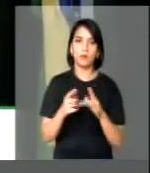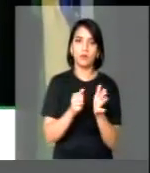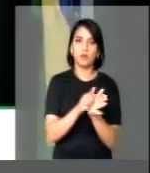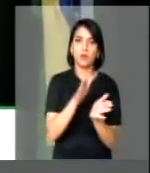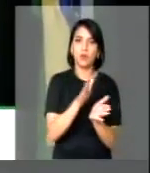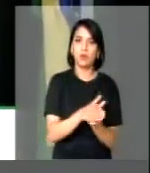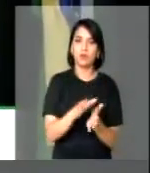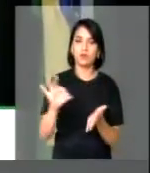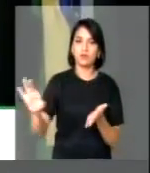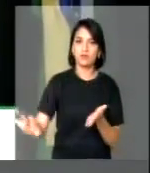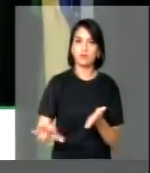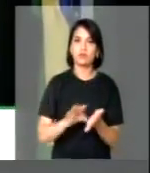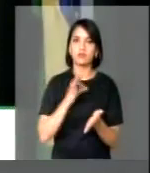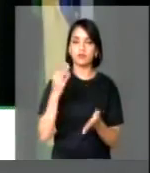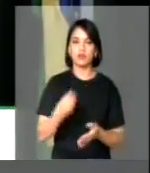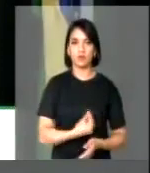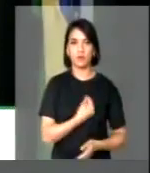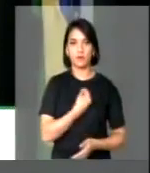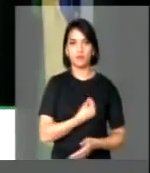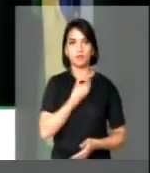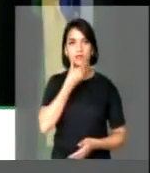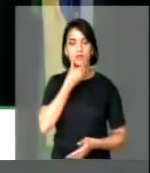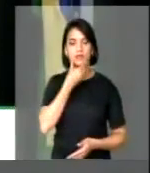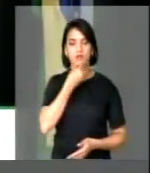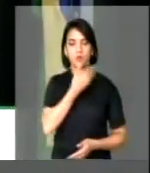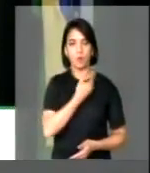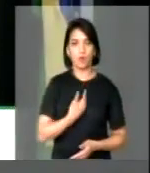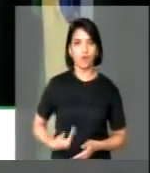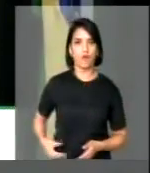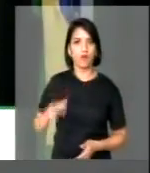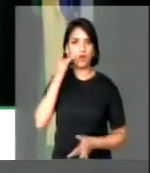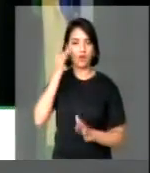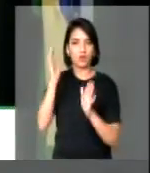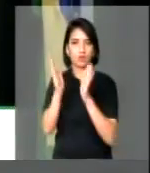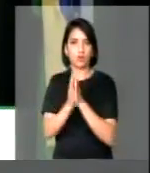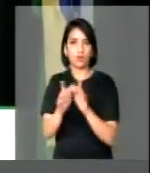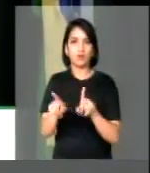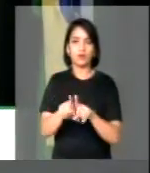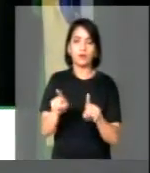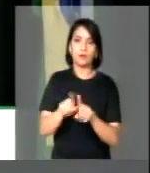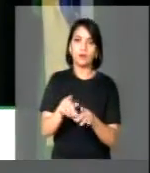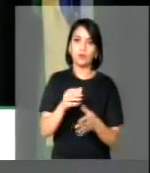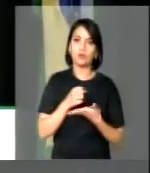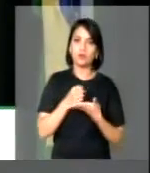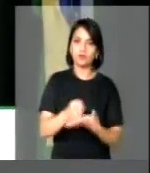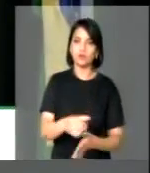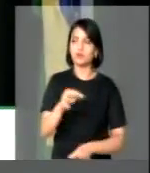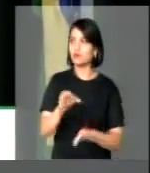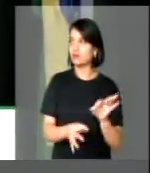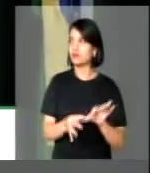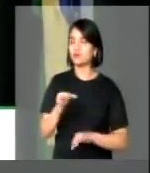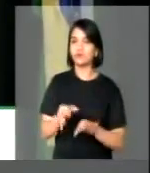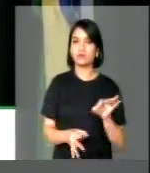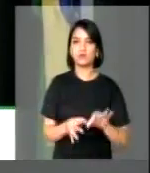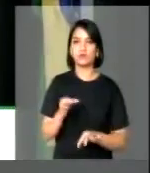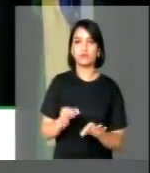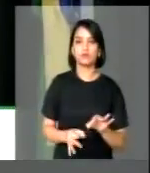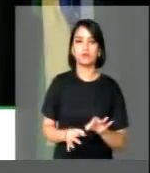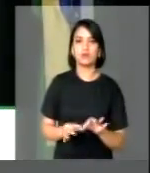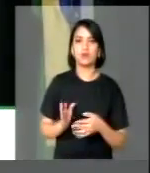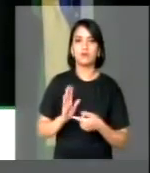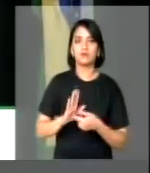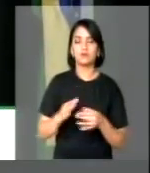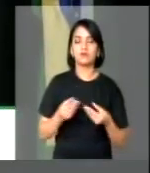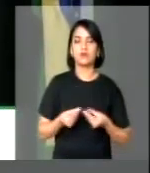homologação seja assinada com a presença do governador Dias, bem como a assessoria jurídica apresentará o